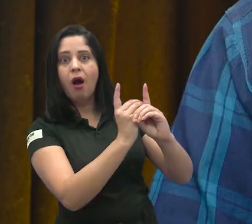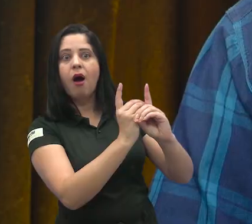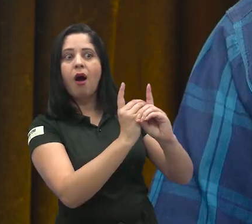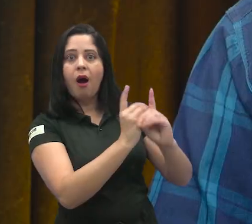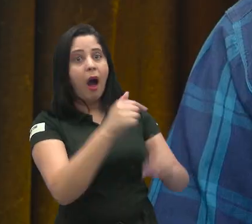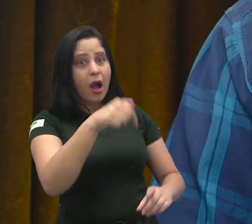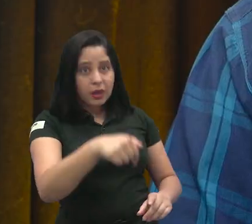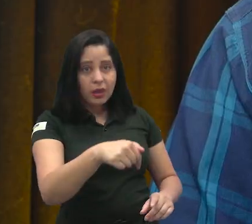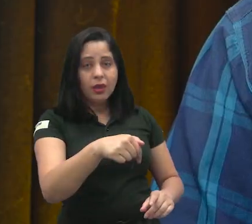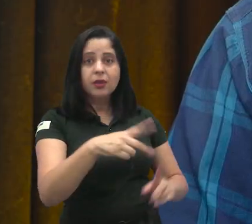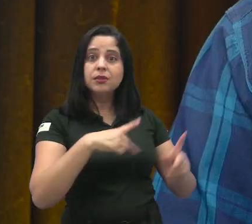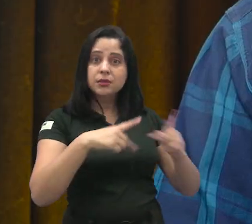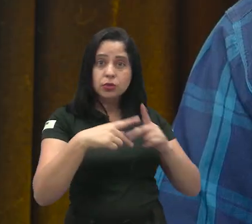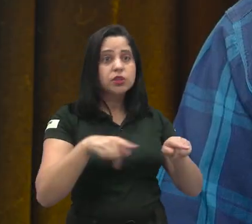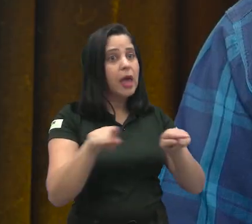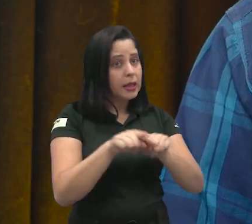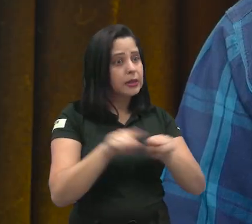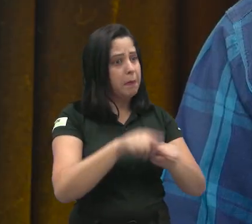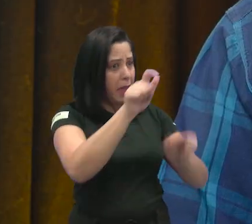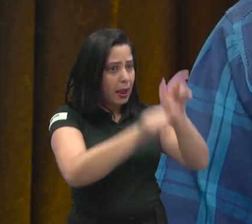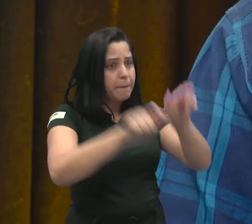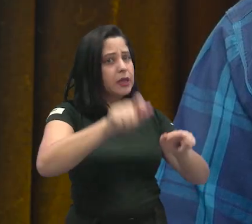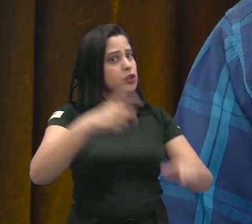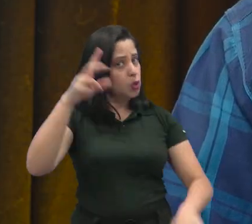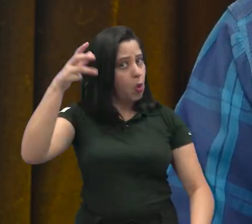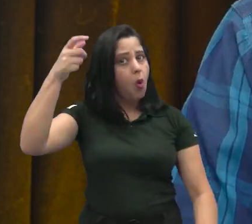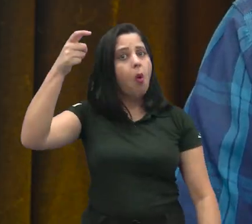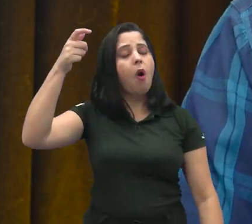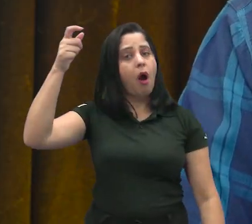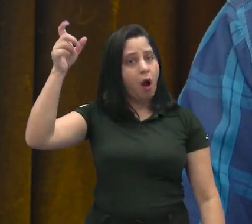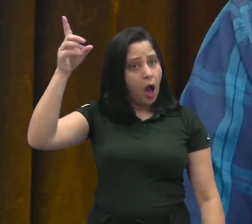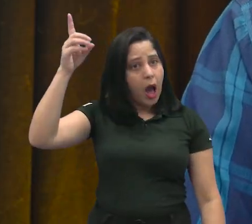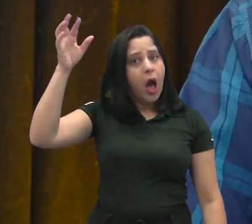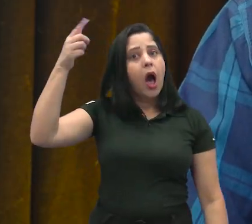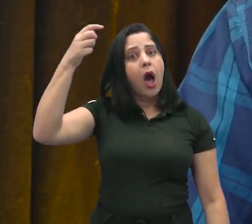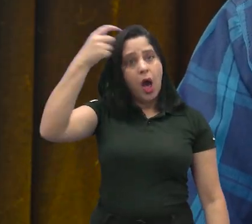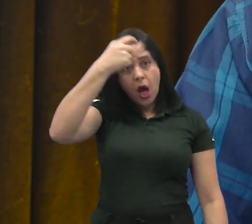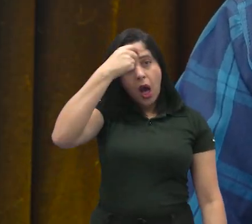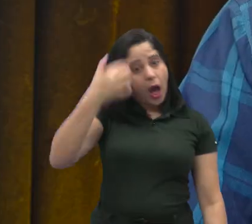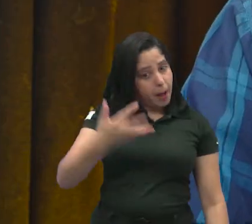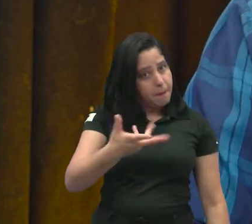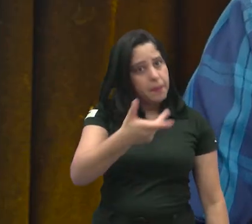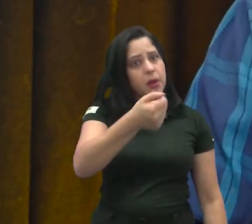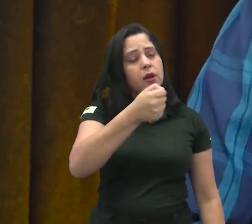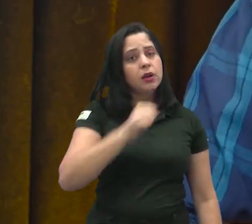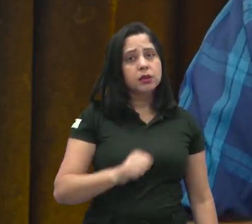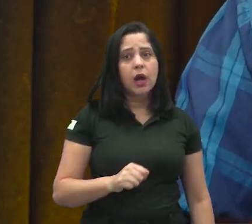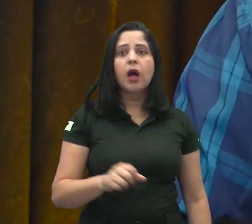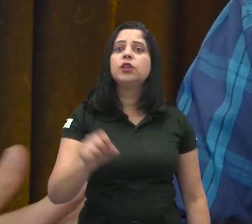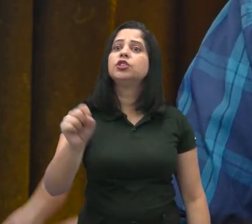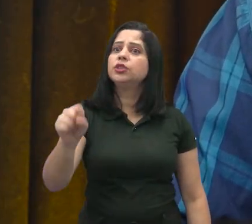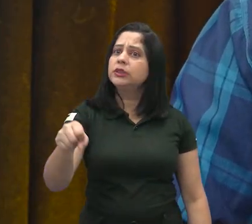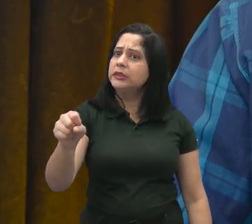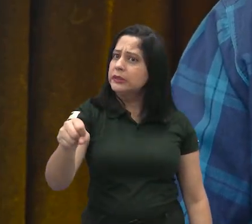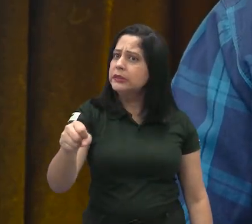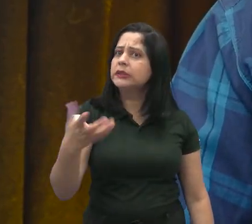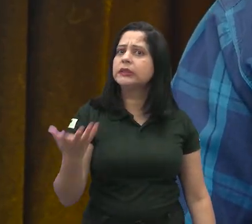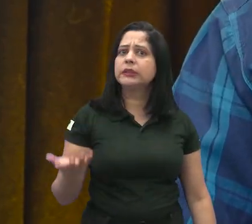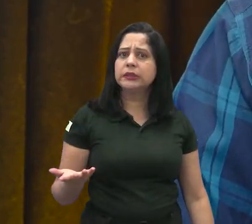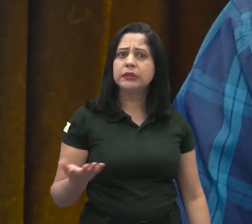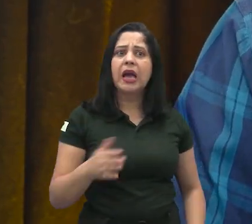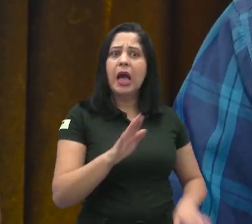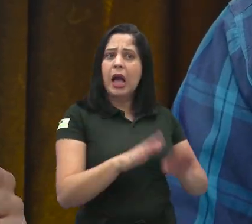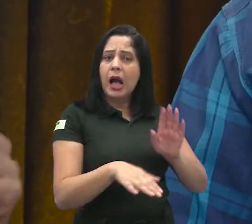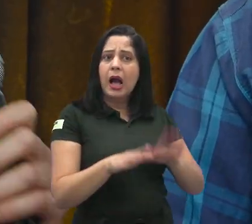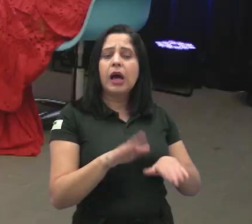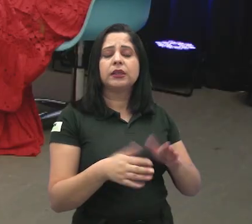mostra que aqui perto da gente também tem gente muito talentosa. Muito talentosa. Tem gente que faz muito bem, às vezes até melhor do que em outros